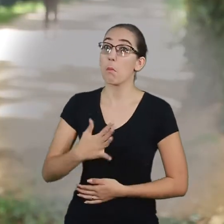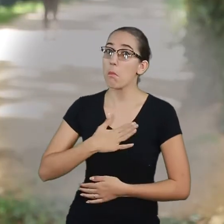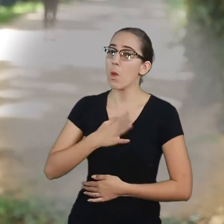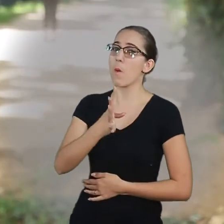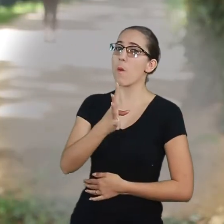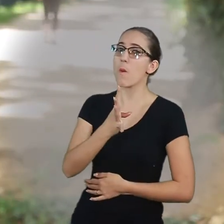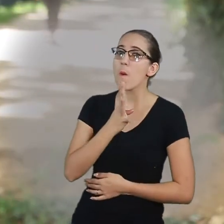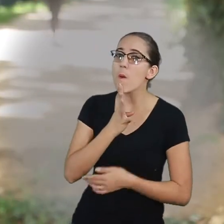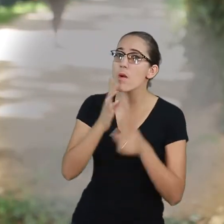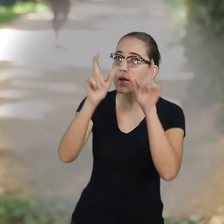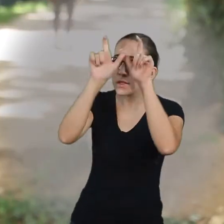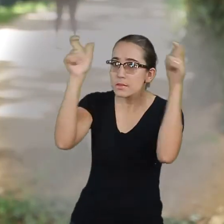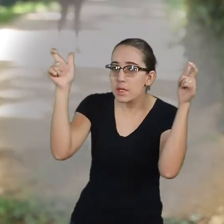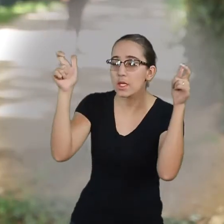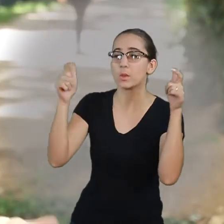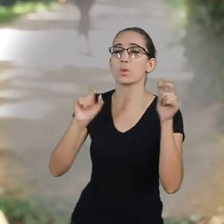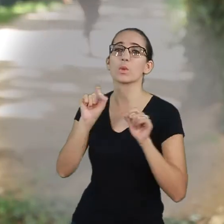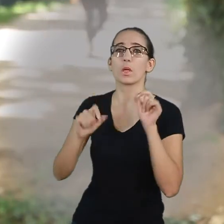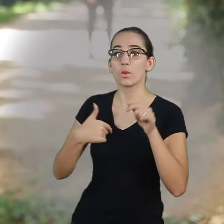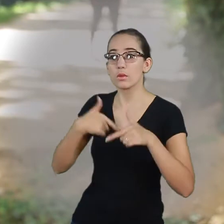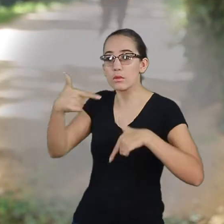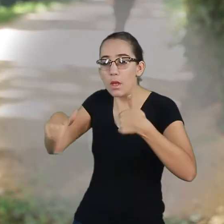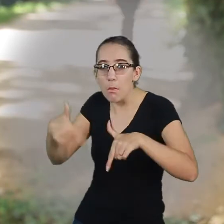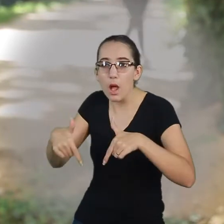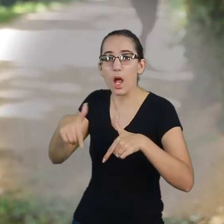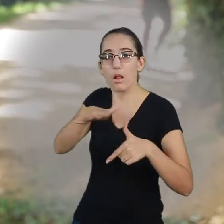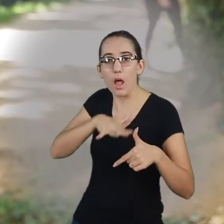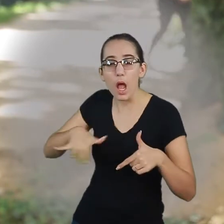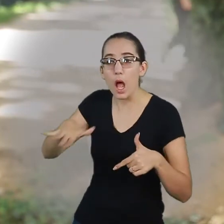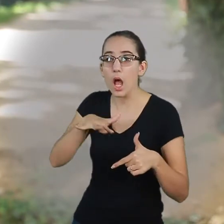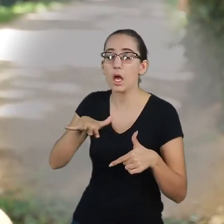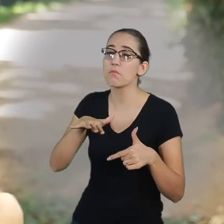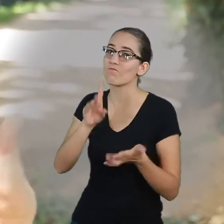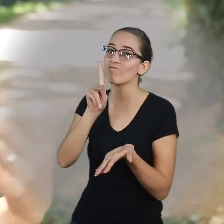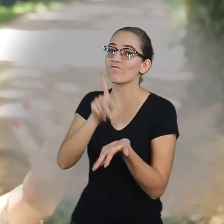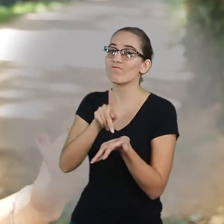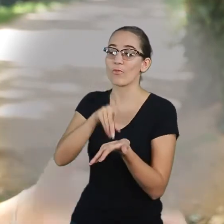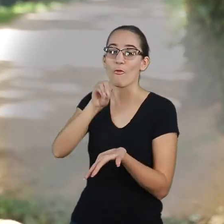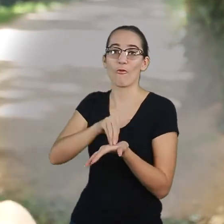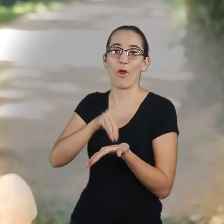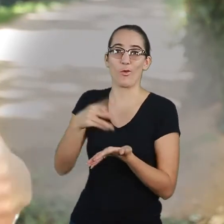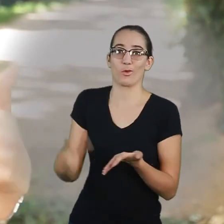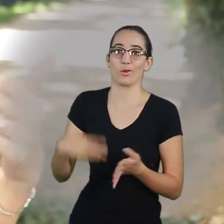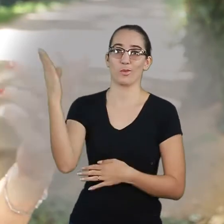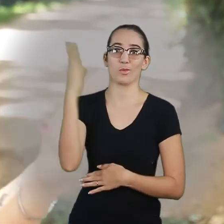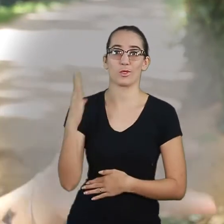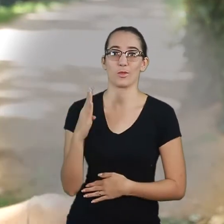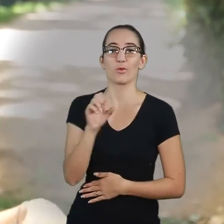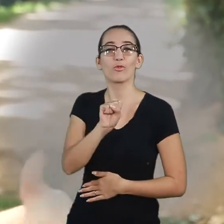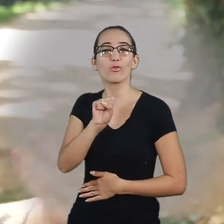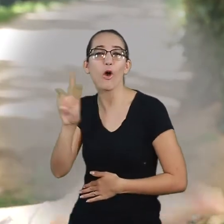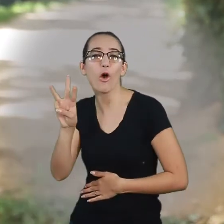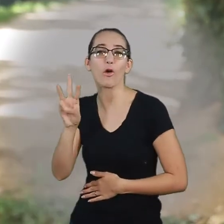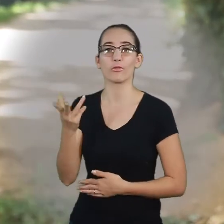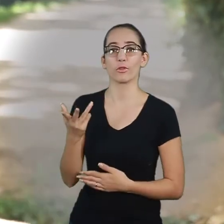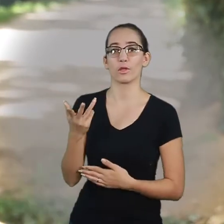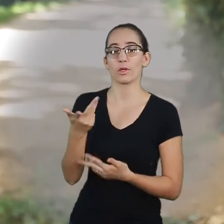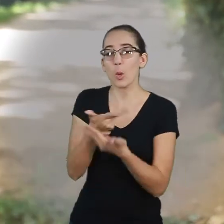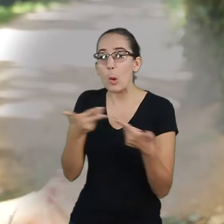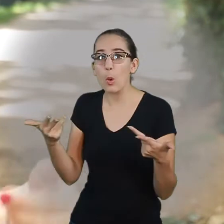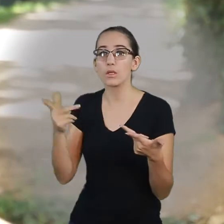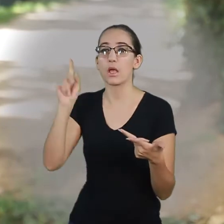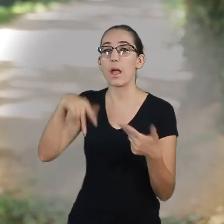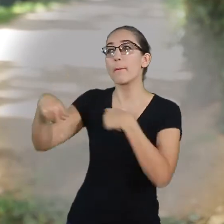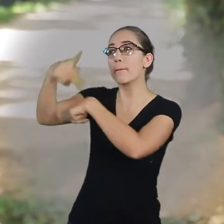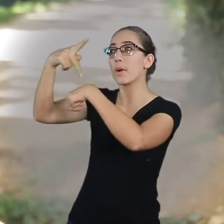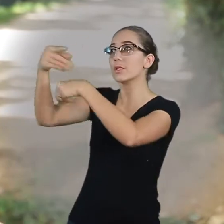pelo menos do que eu trabalho, para mim no Brasil falta. Né? Todos os nossos softwares, todos os nossos aparelhos são todos